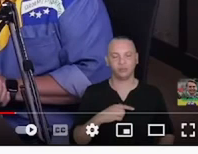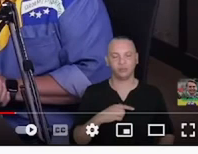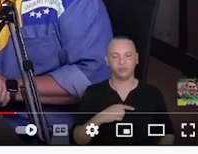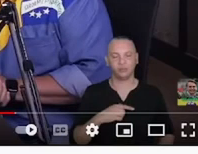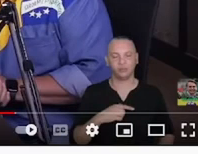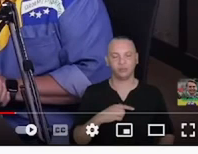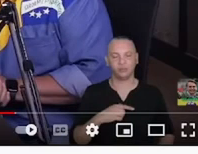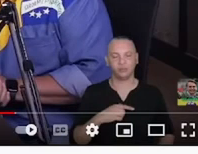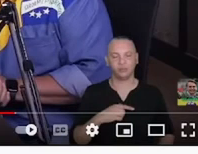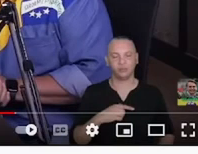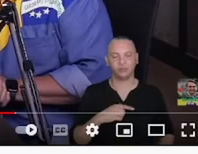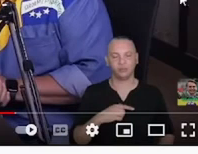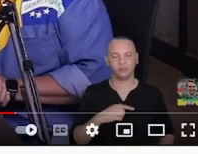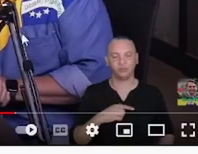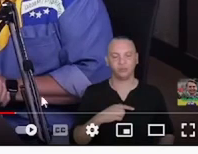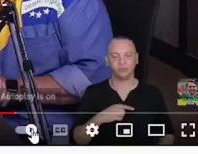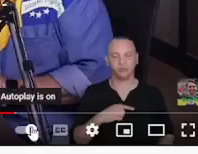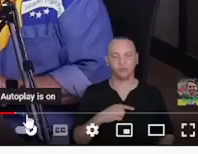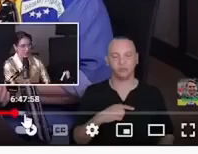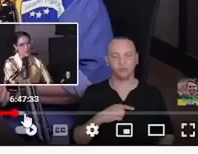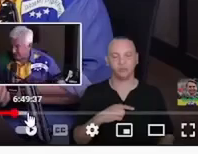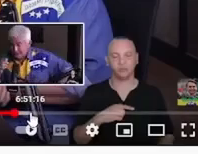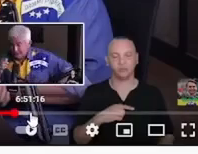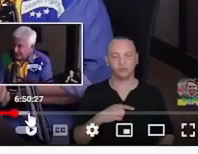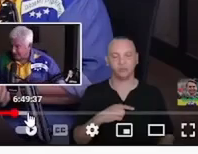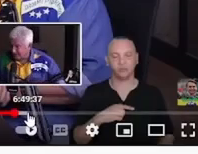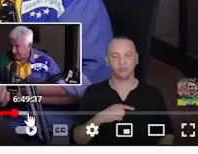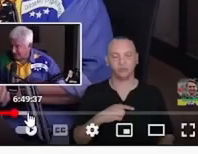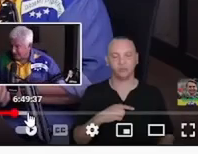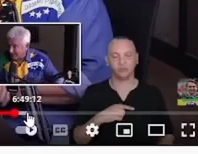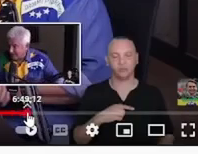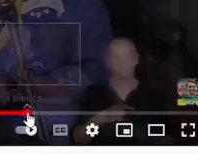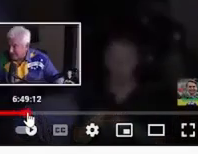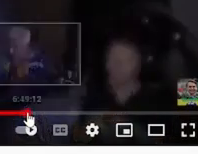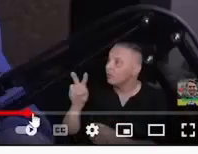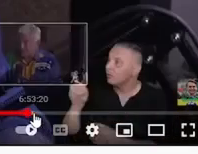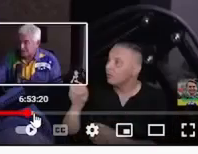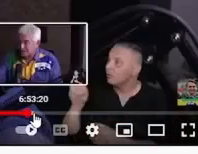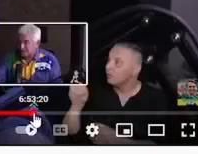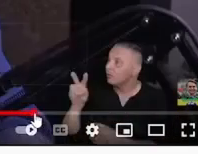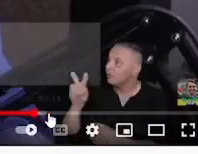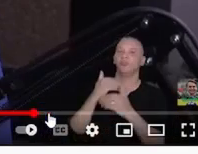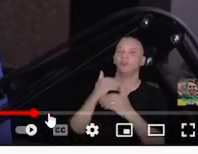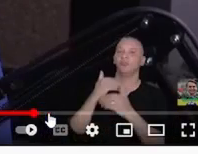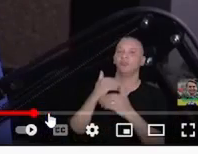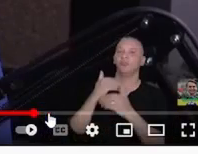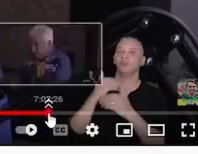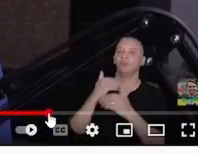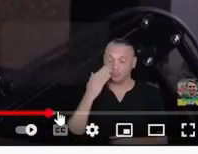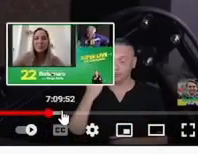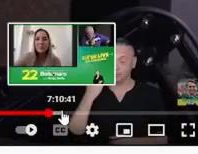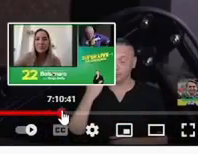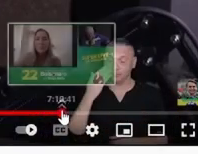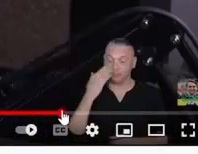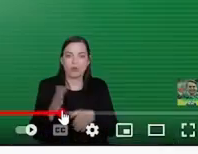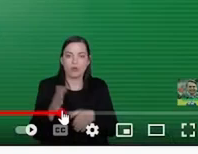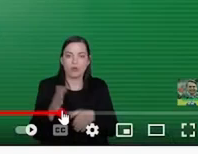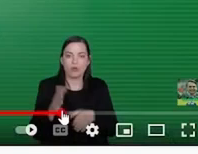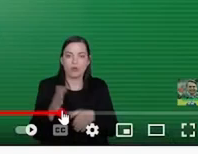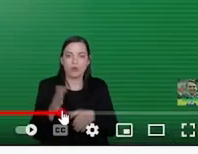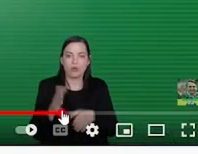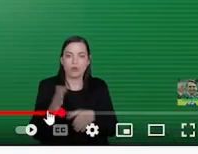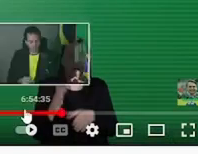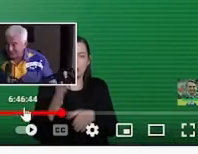a 152 então entrou o Adolfo sachida que é o ministro da energia Nunes da infraestrutura tá mais para cá um pouquinho